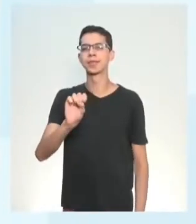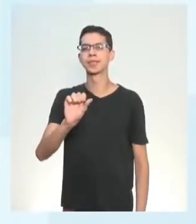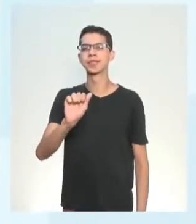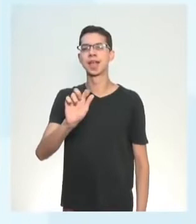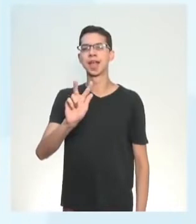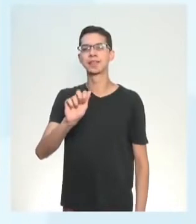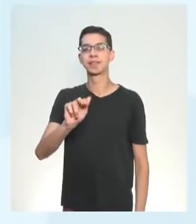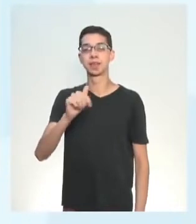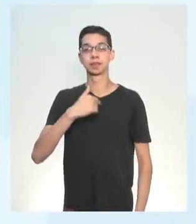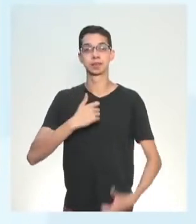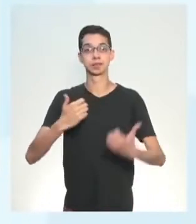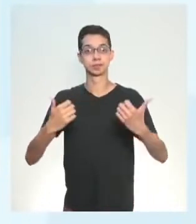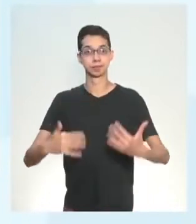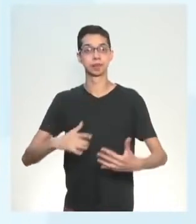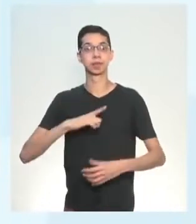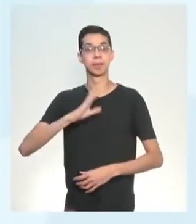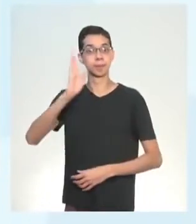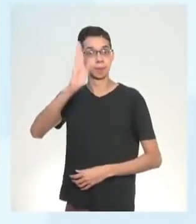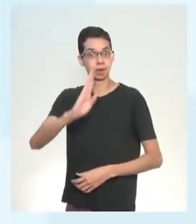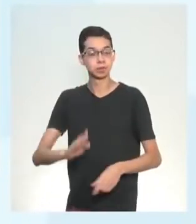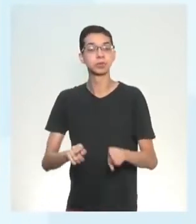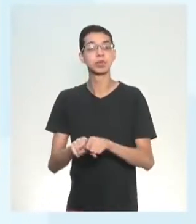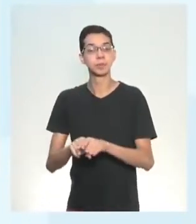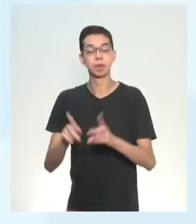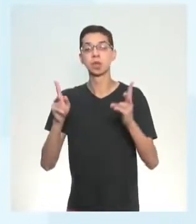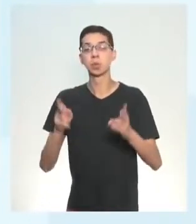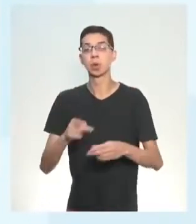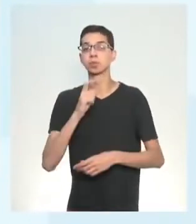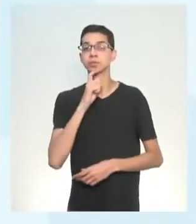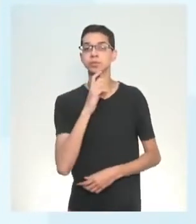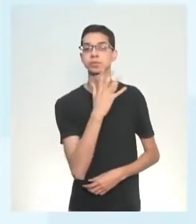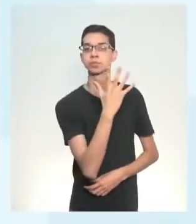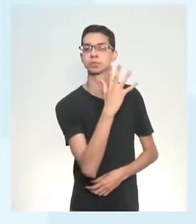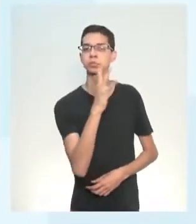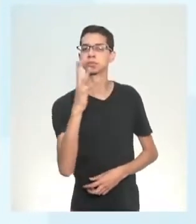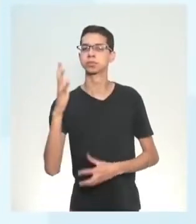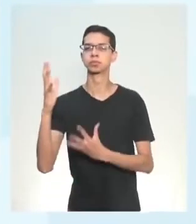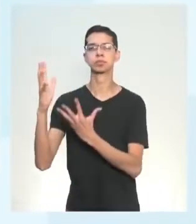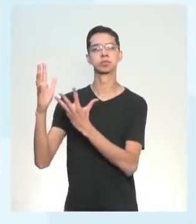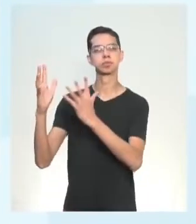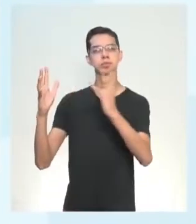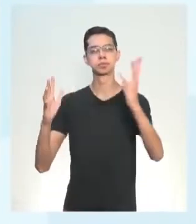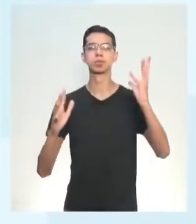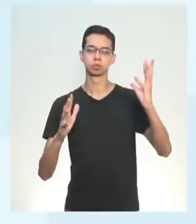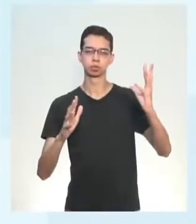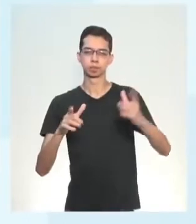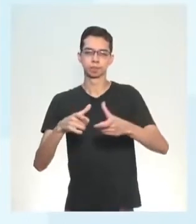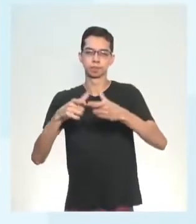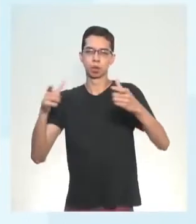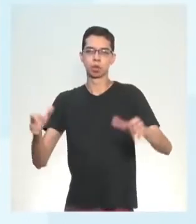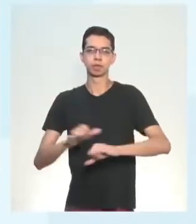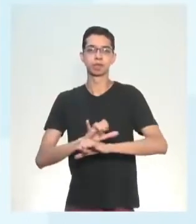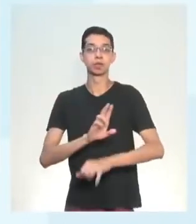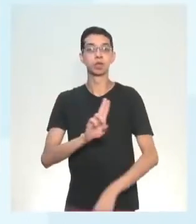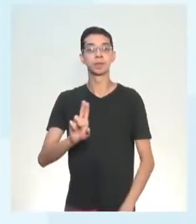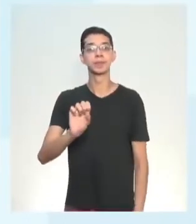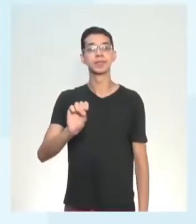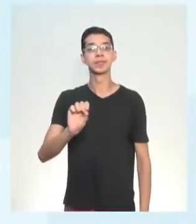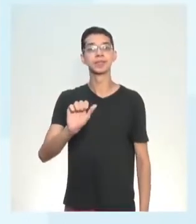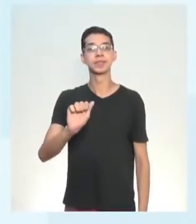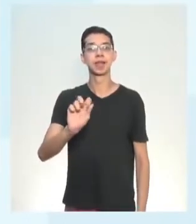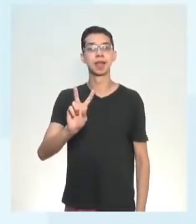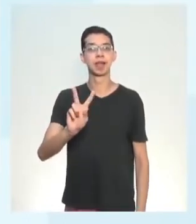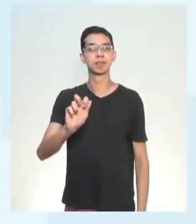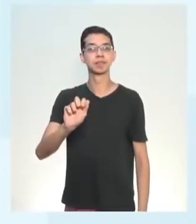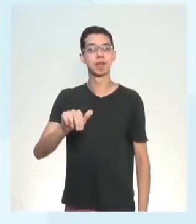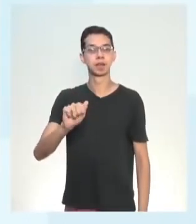ter savana até aqui no Brasil, ó, tá vendo? Que o pessoal chama, né, de savana, tal, tá? Por quê? É para você entender